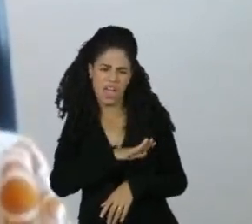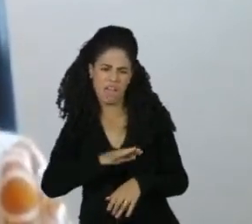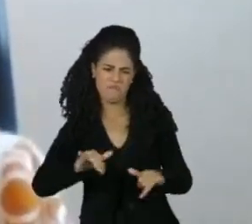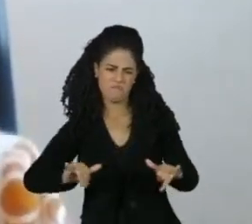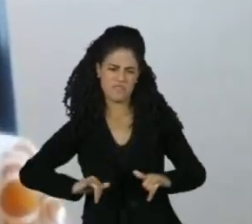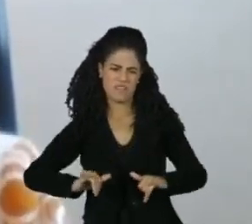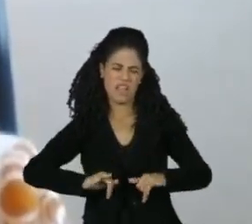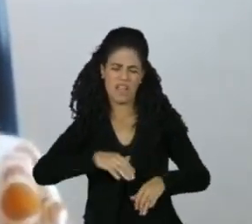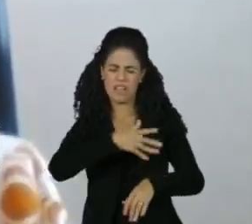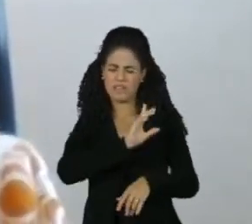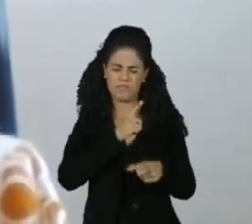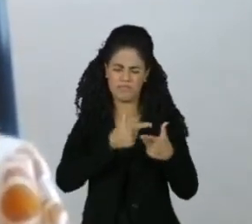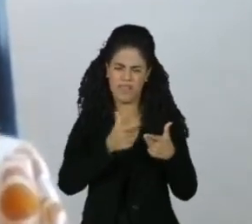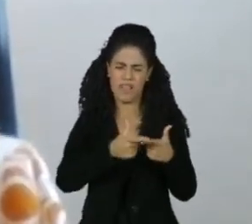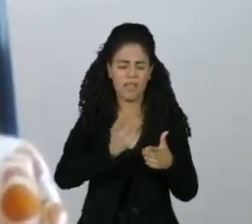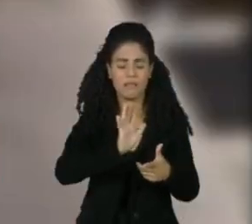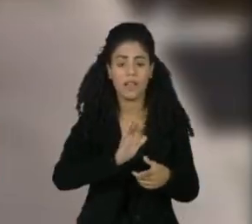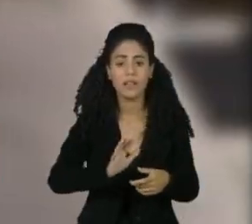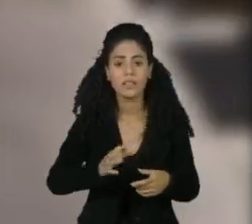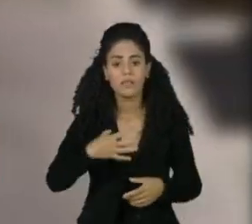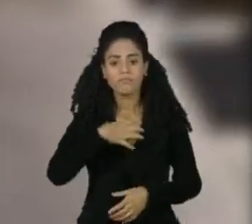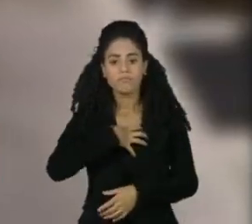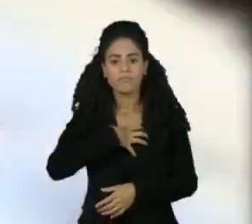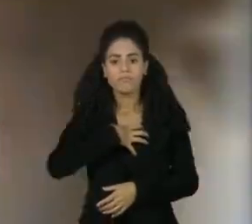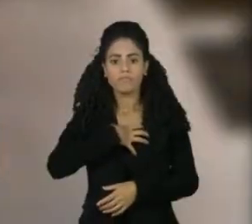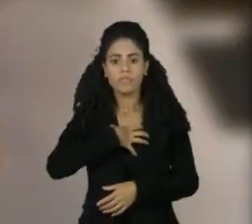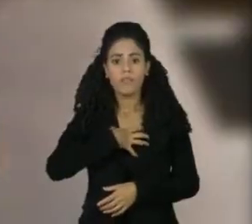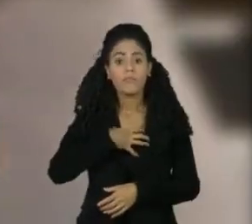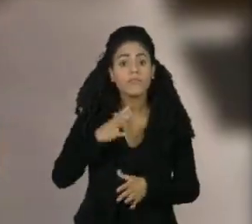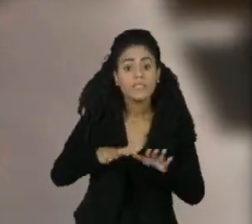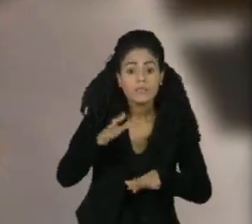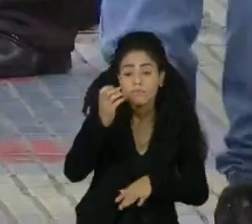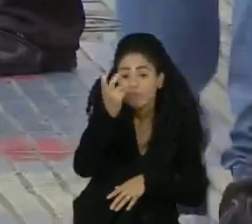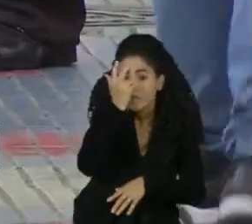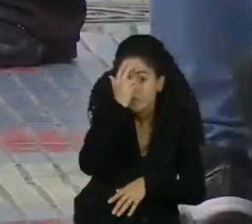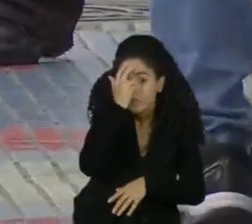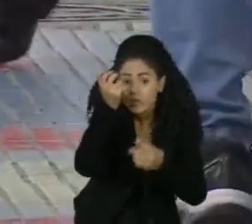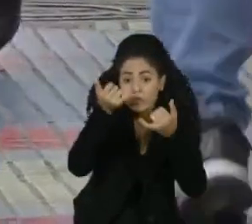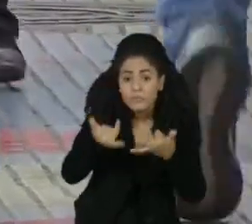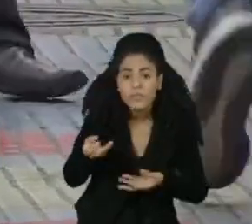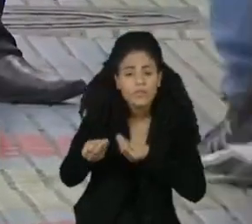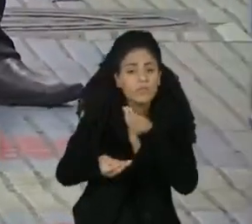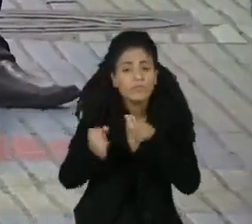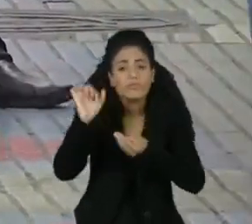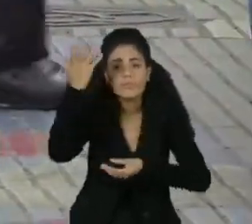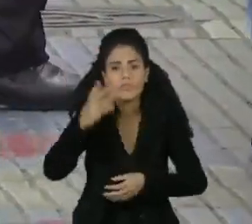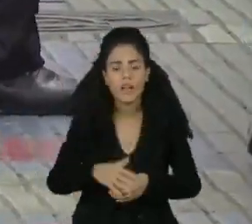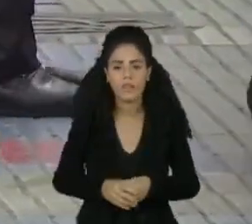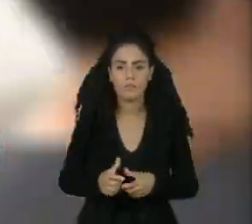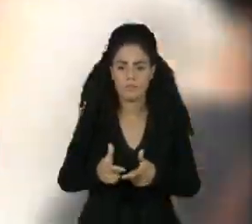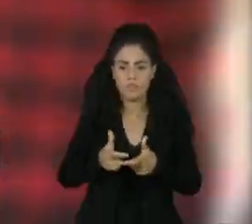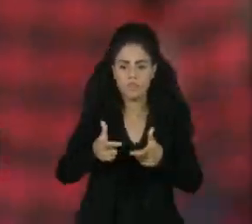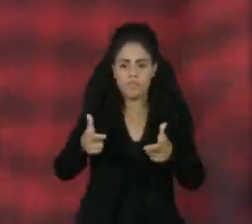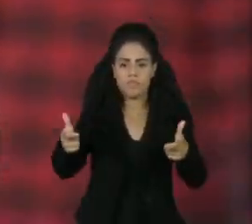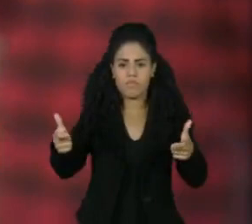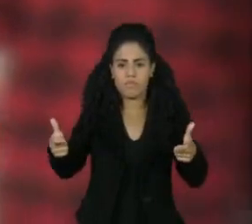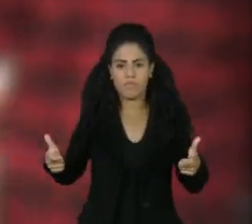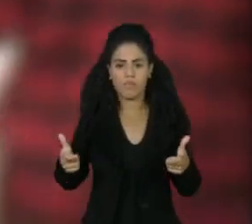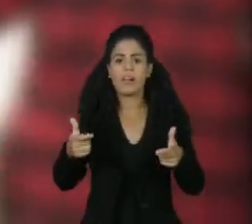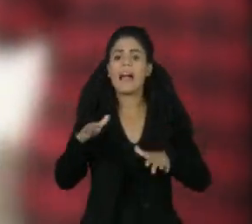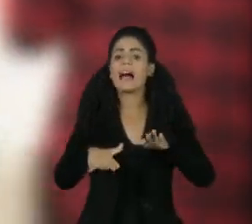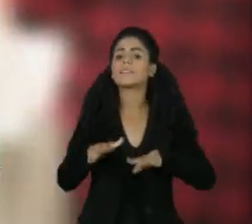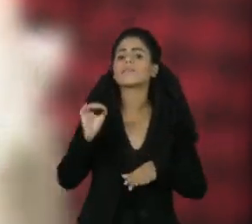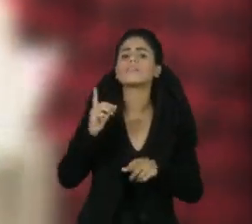acabam optando por não falar o que estão sentindo. Desânimo, descontração, sono ruim, aumento ou diminuição do